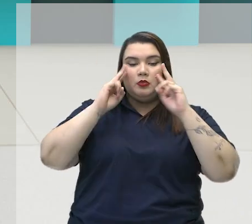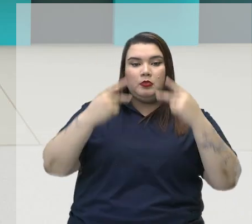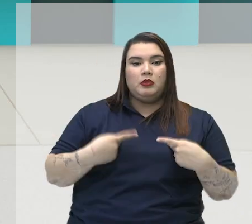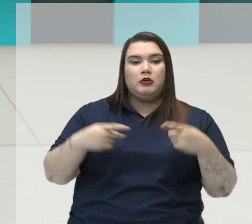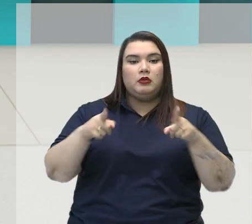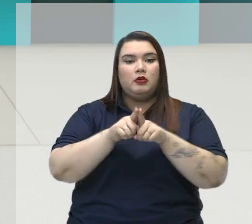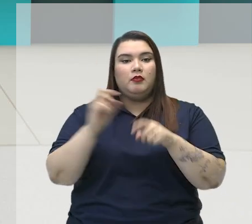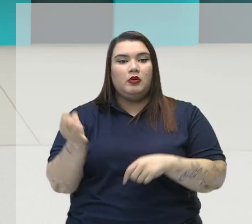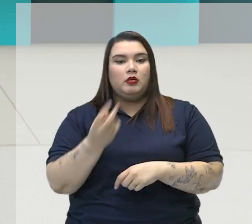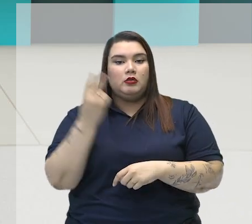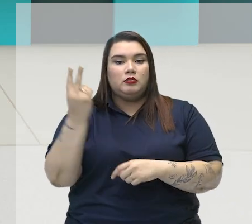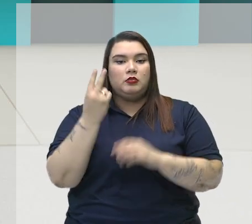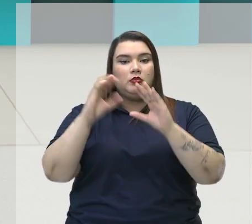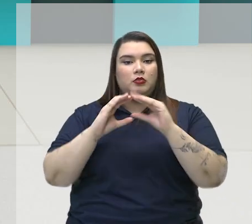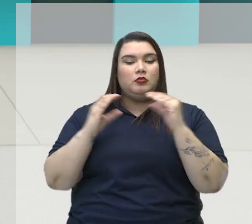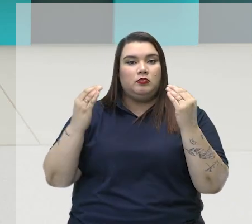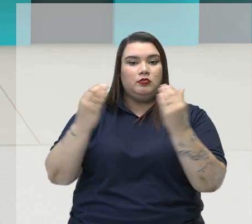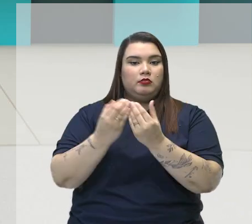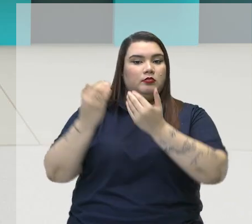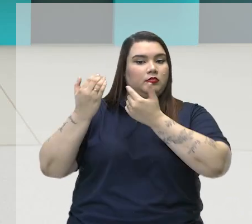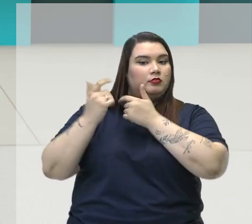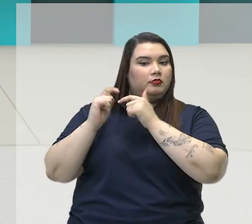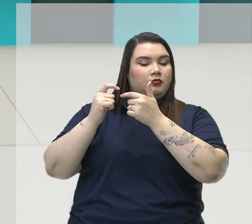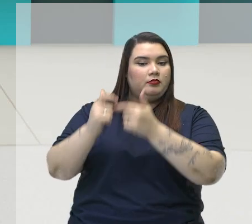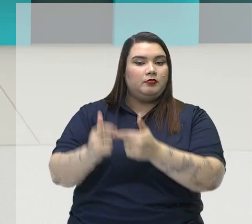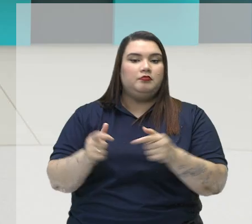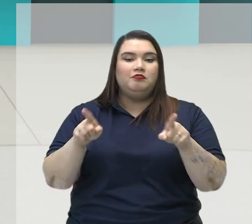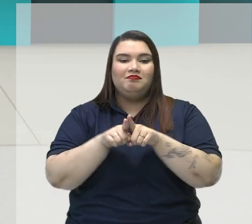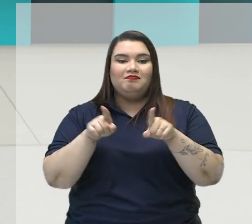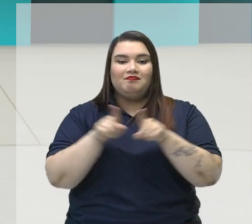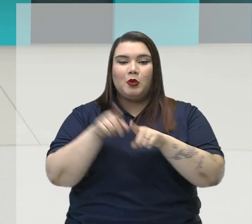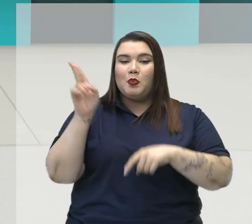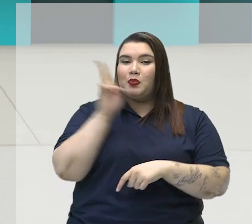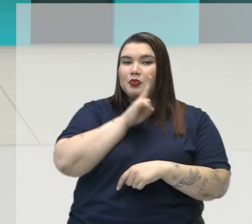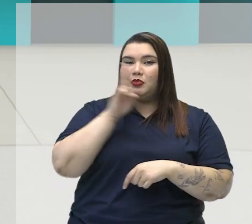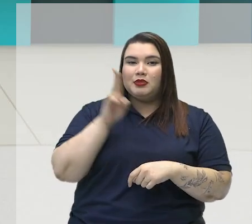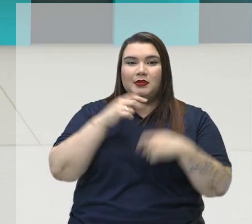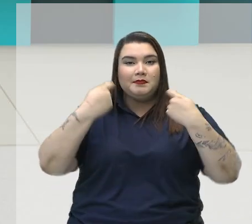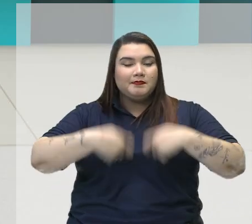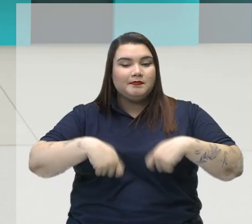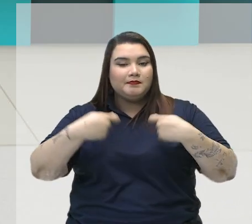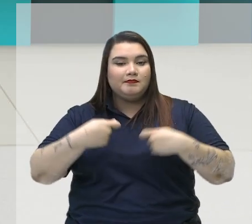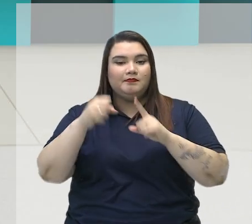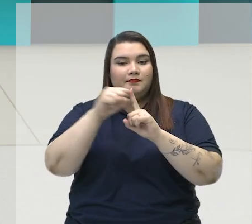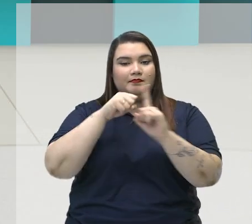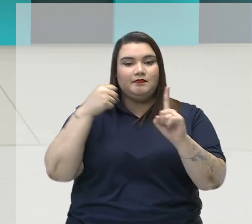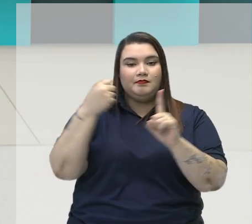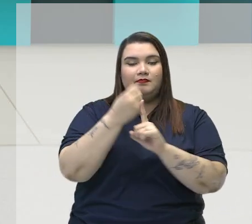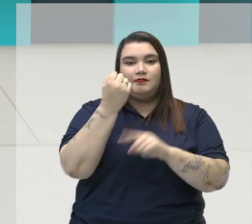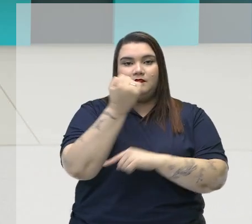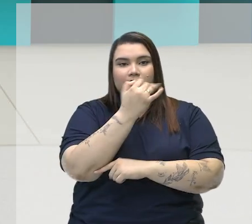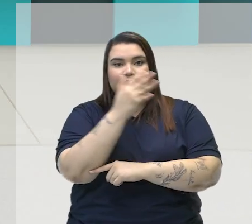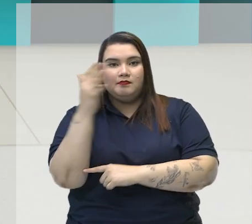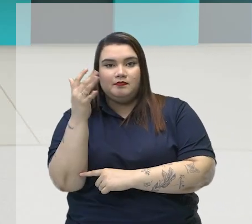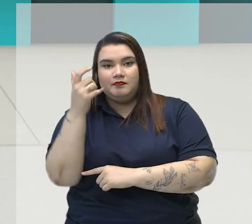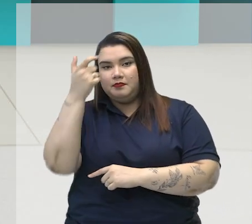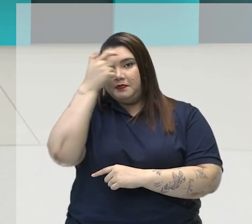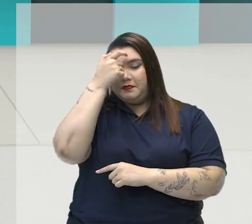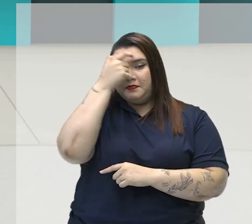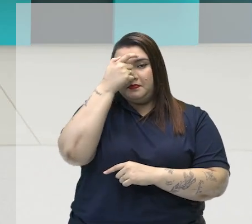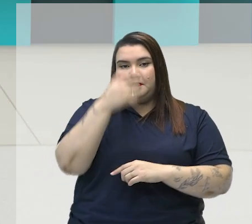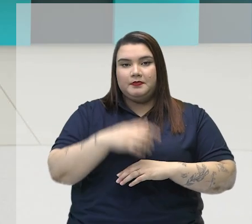dos direitos humanos, a valorização das comunidades tradicionais e a necessidade urgente